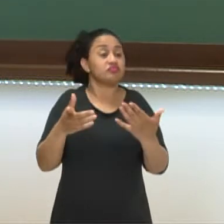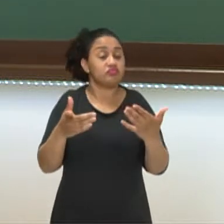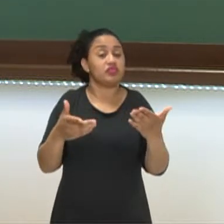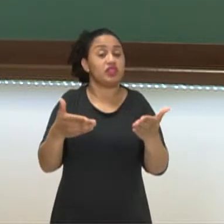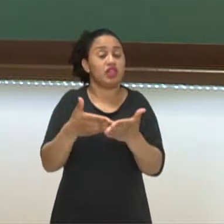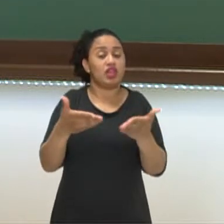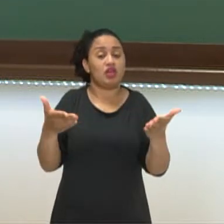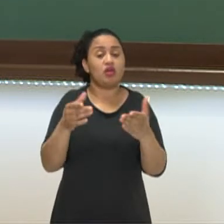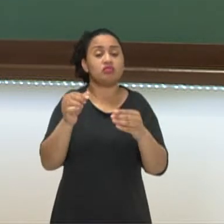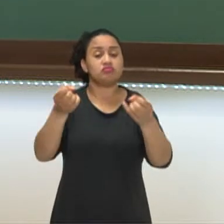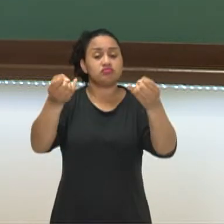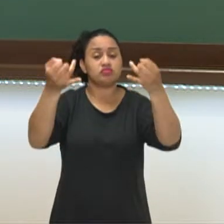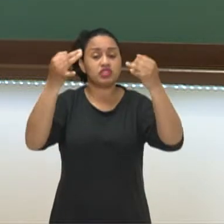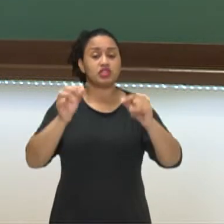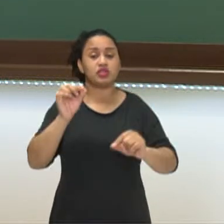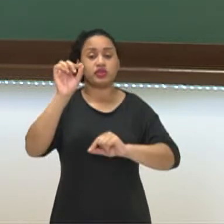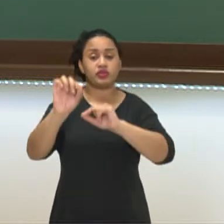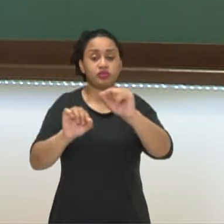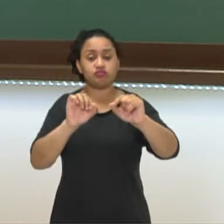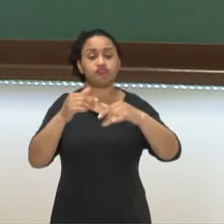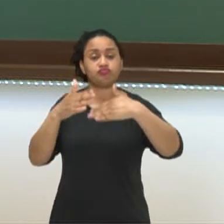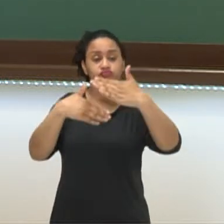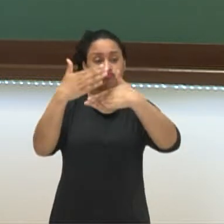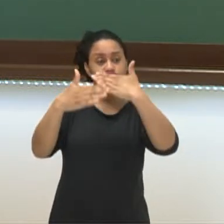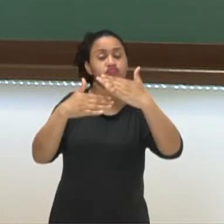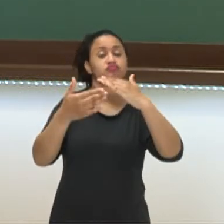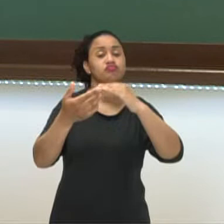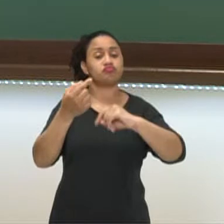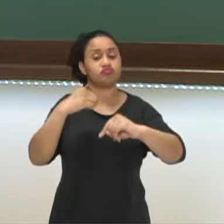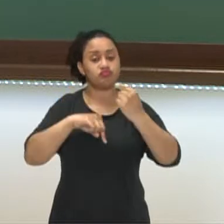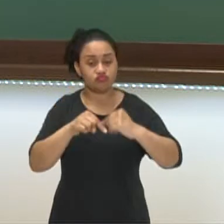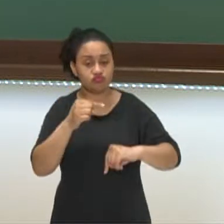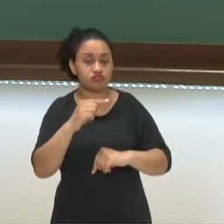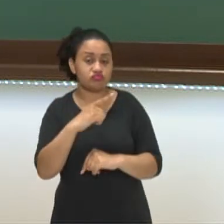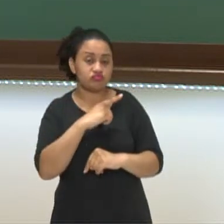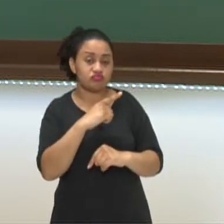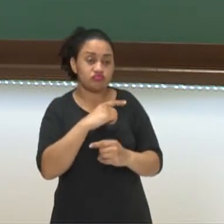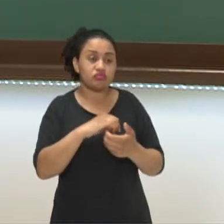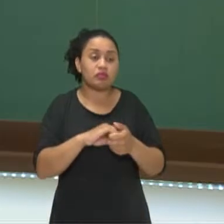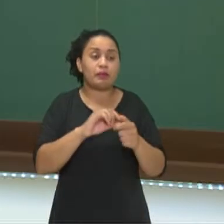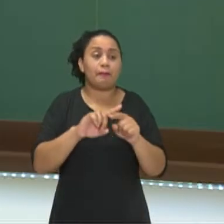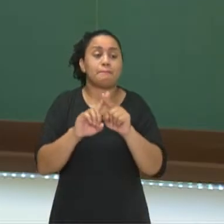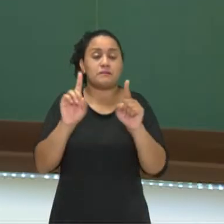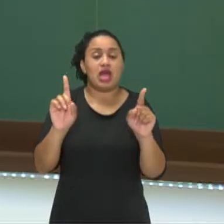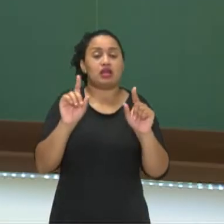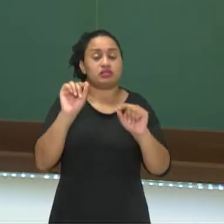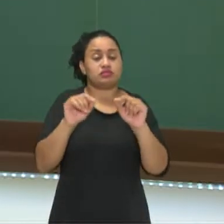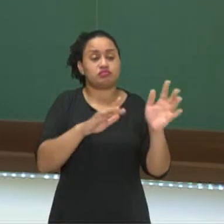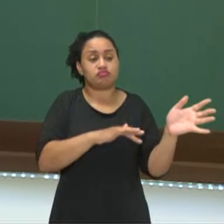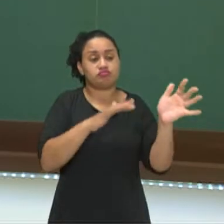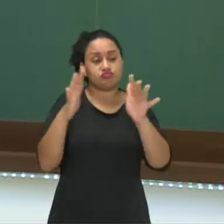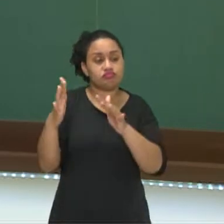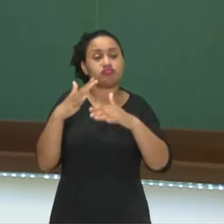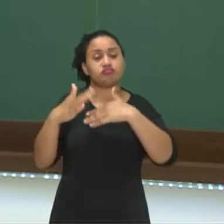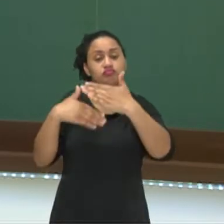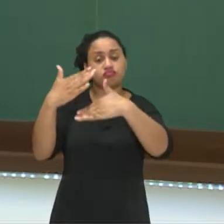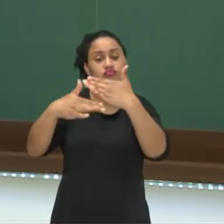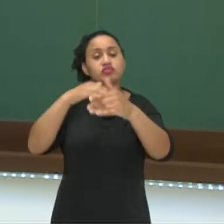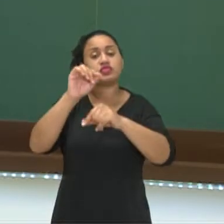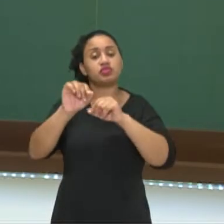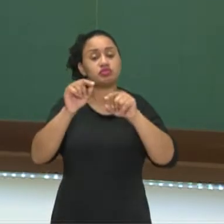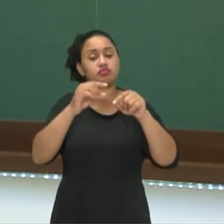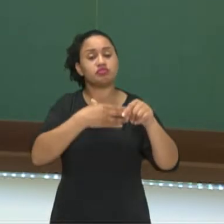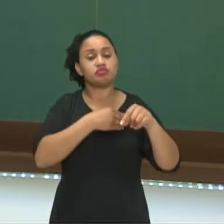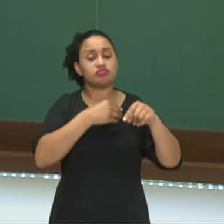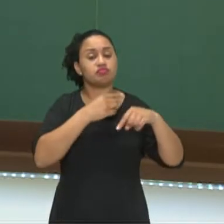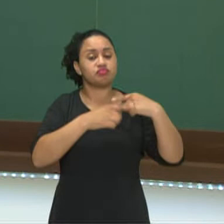nós estamos falando então desse desenvolvimento do organismo, tá? Mas durante esse processo de